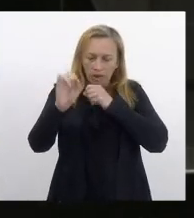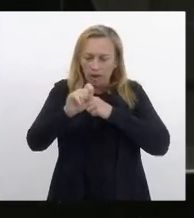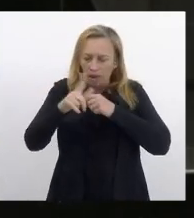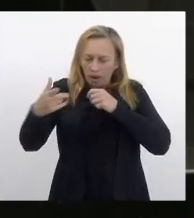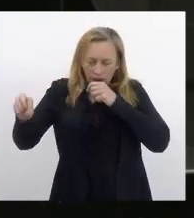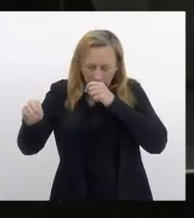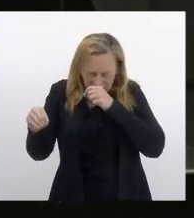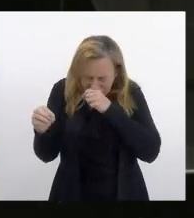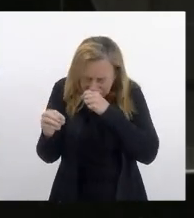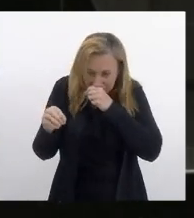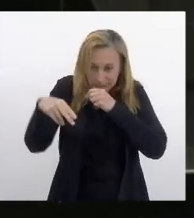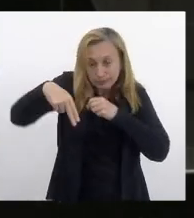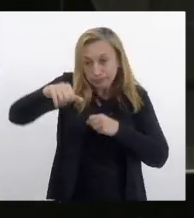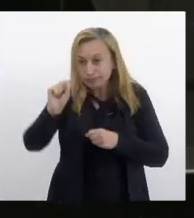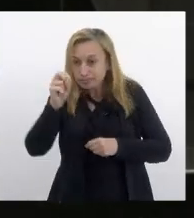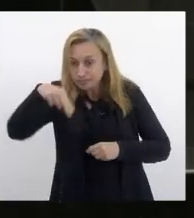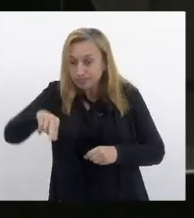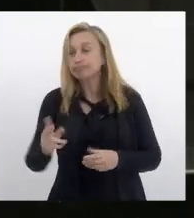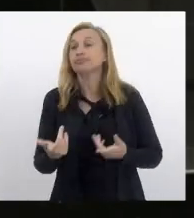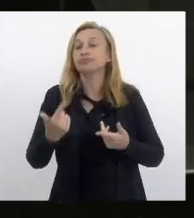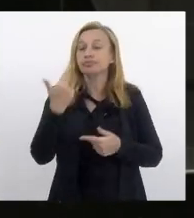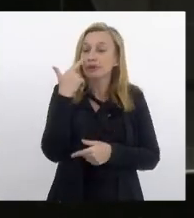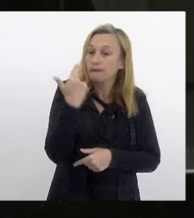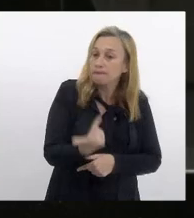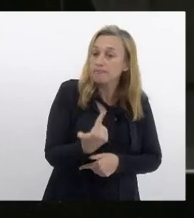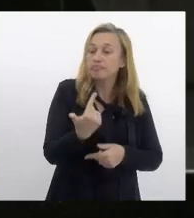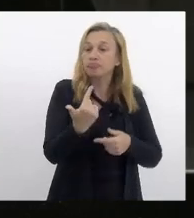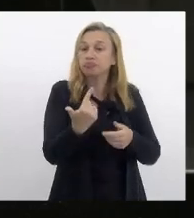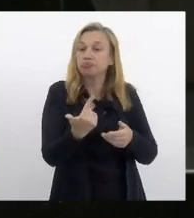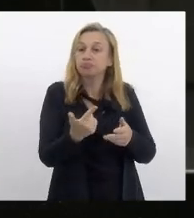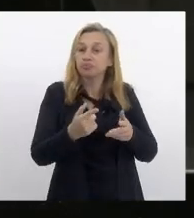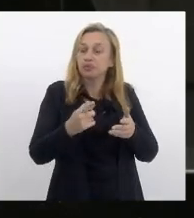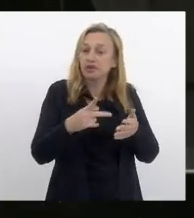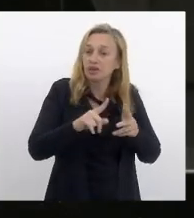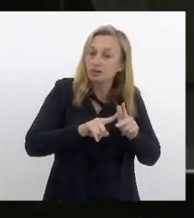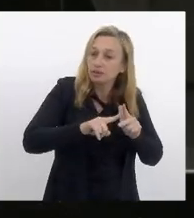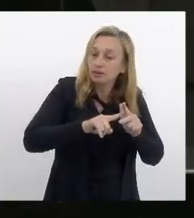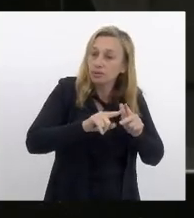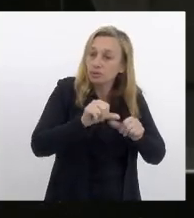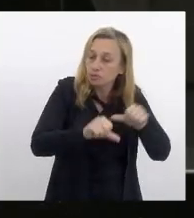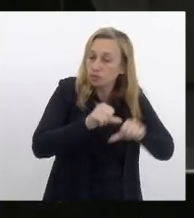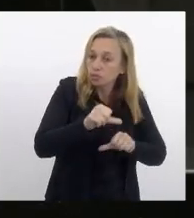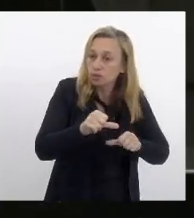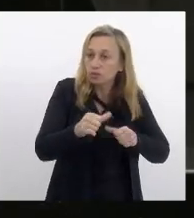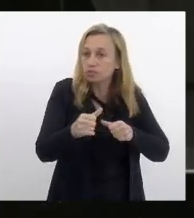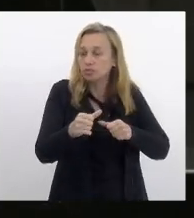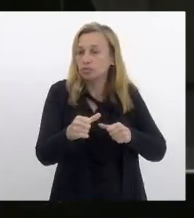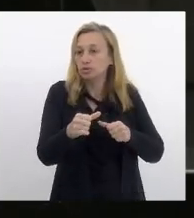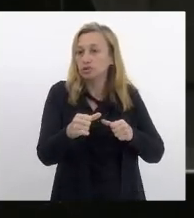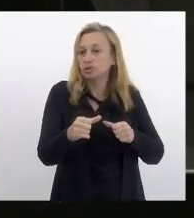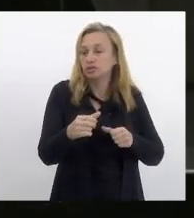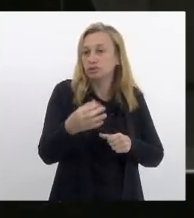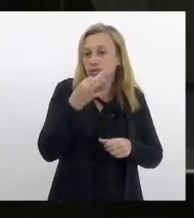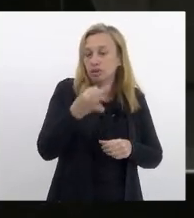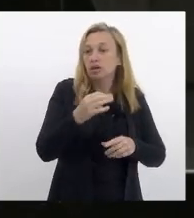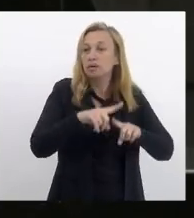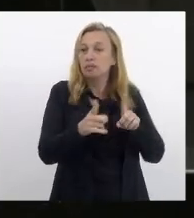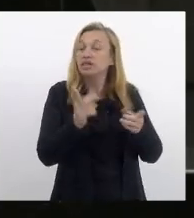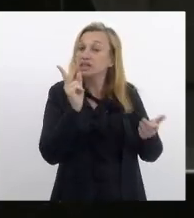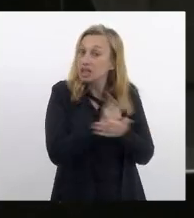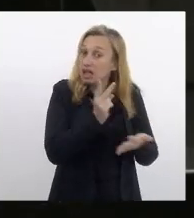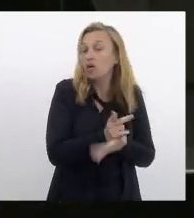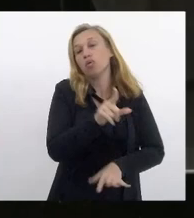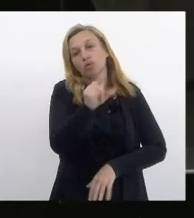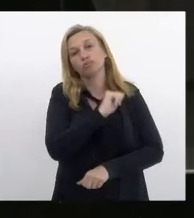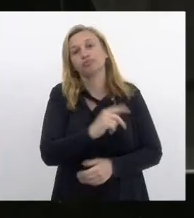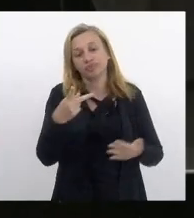mesmo que ele reveja, mesmo que ele desista, mesmo que ele iguale os valores, mesmo que ele faça qualquer coisa, o crime foi cometido. O crime